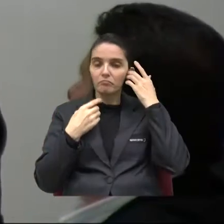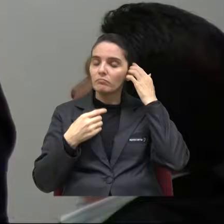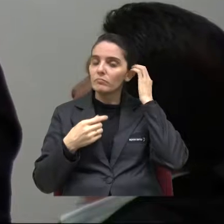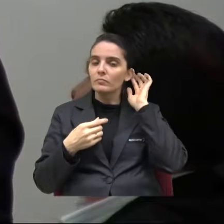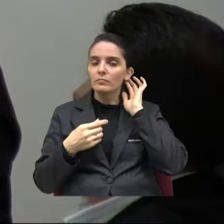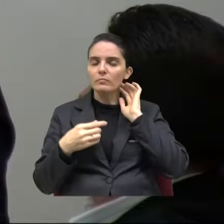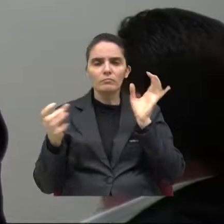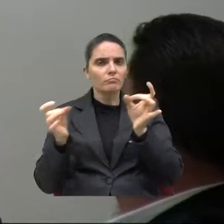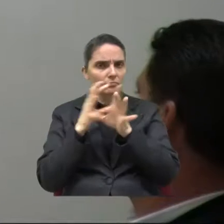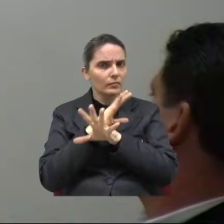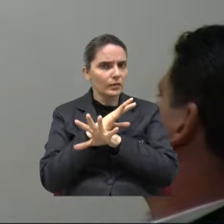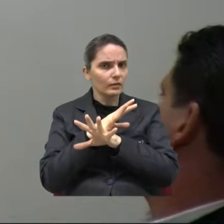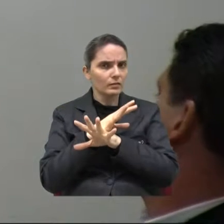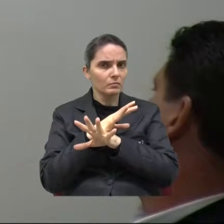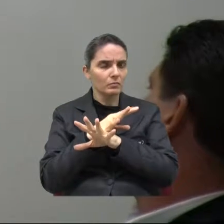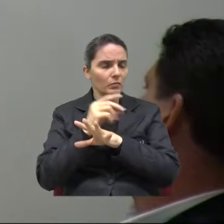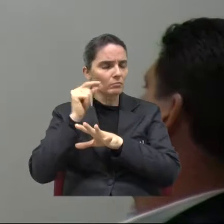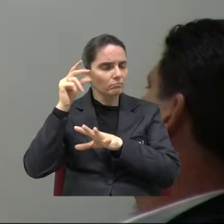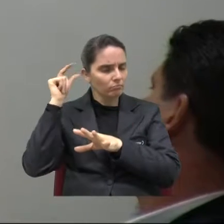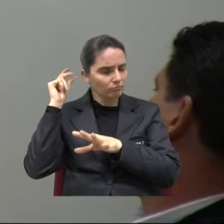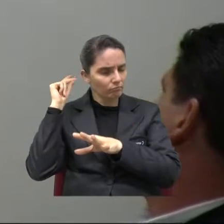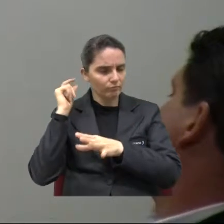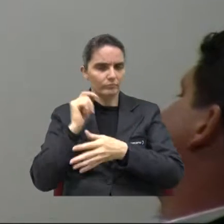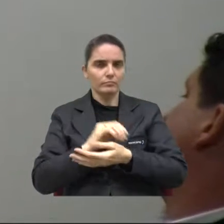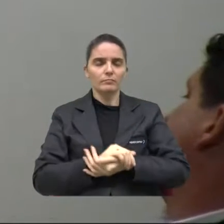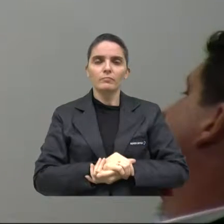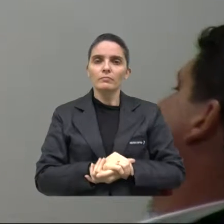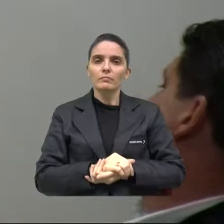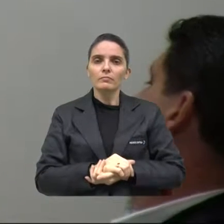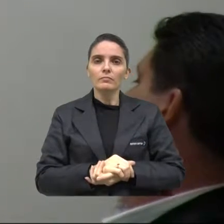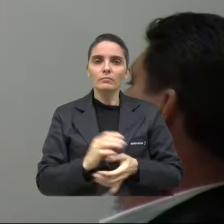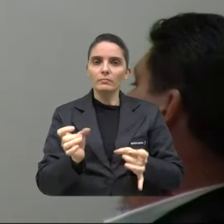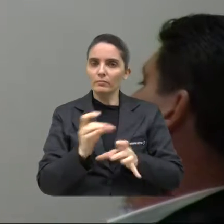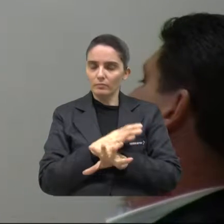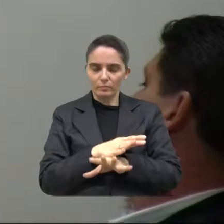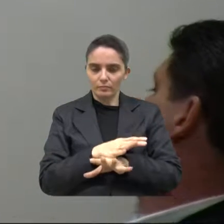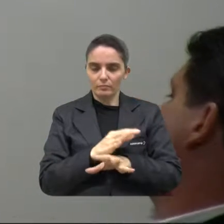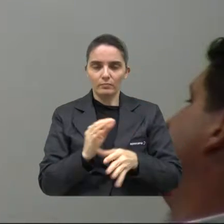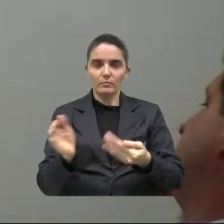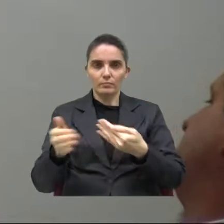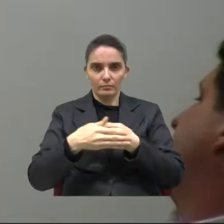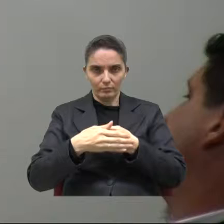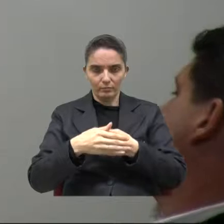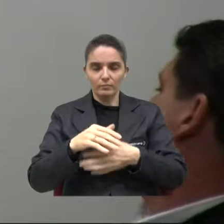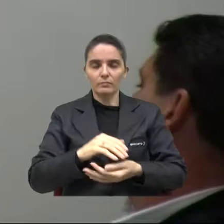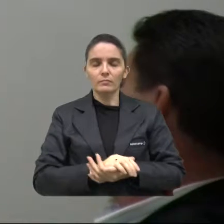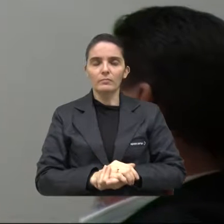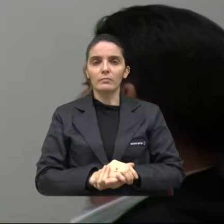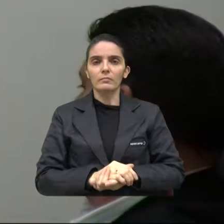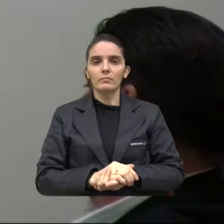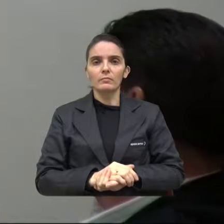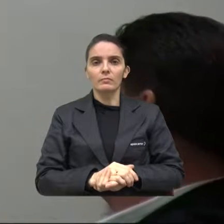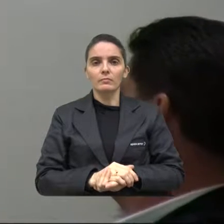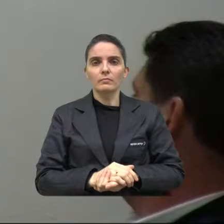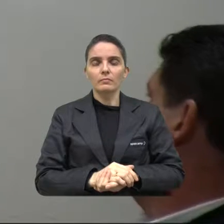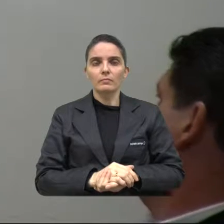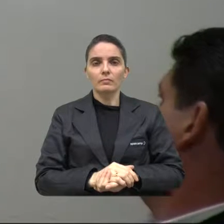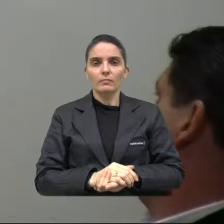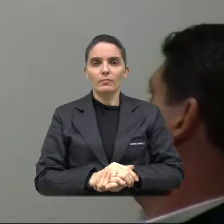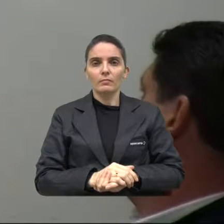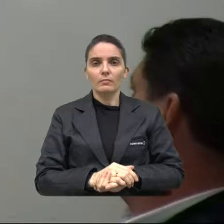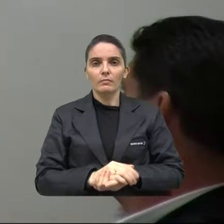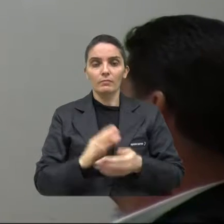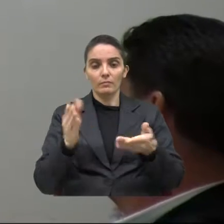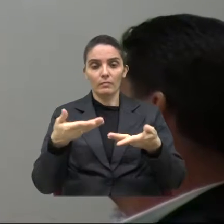há muitos anos, acabou falindo, parou, e nós estamos diante de um